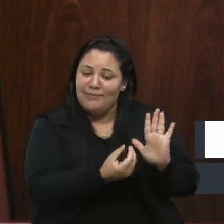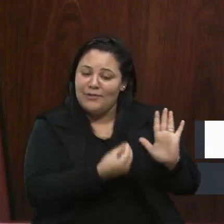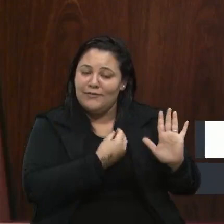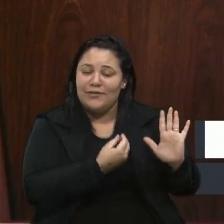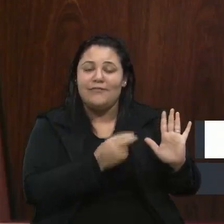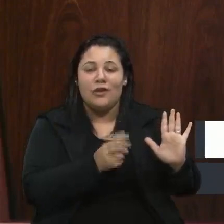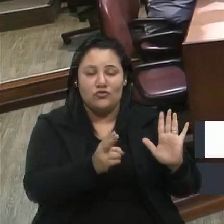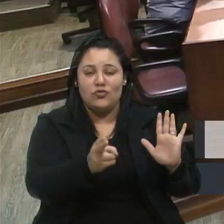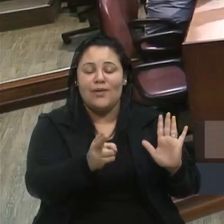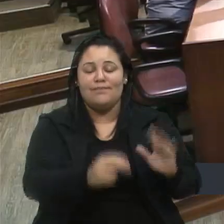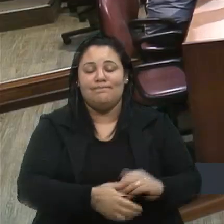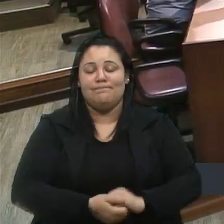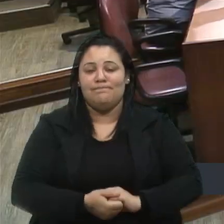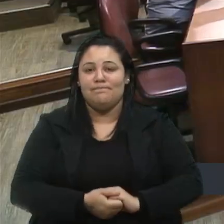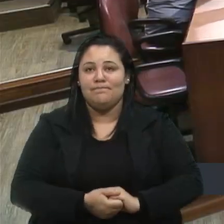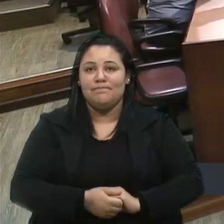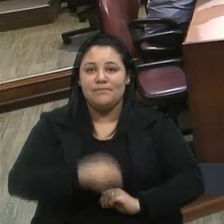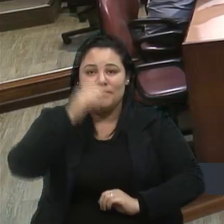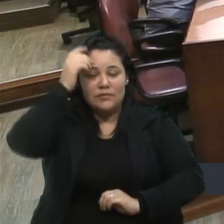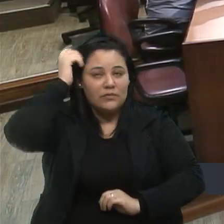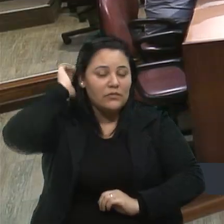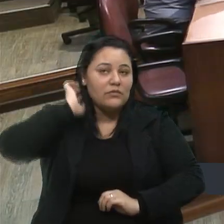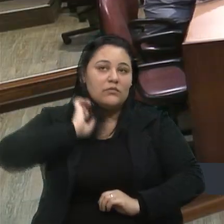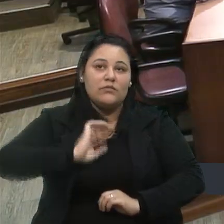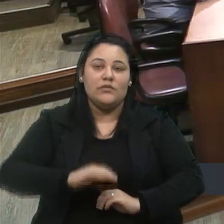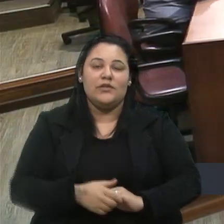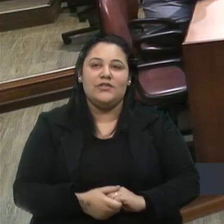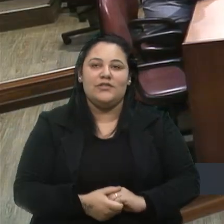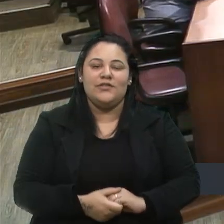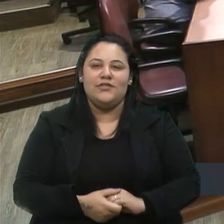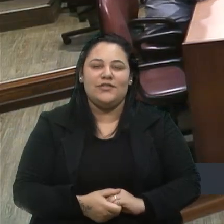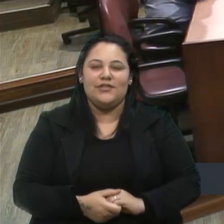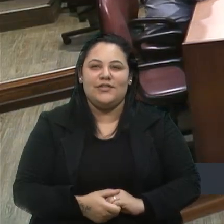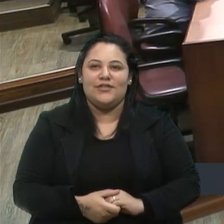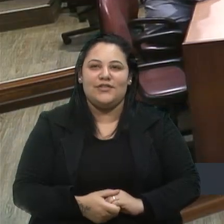vereador Camilo. Sempre às ordens, colega Lucas Caranhato. Era isso, senhor presidente. Obrigado.